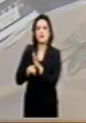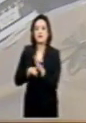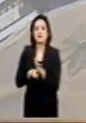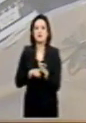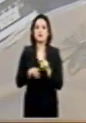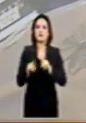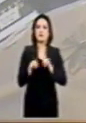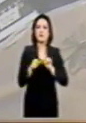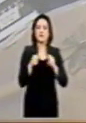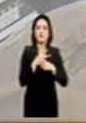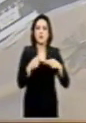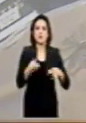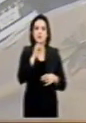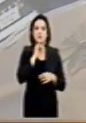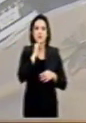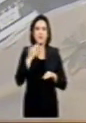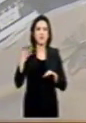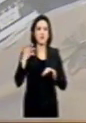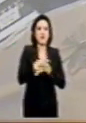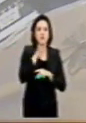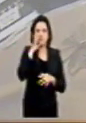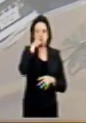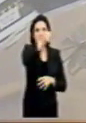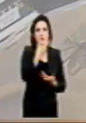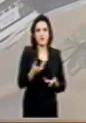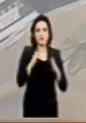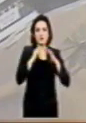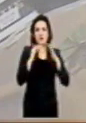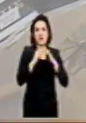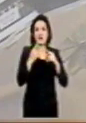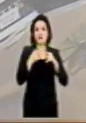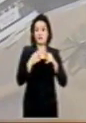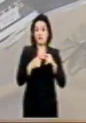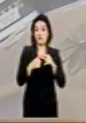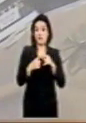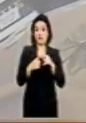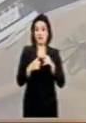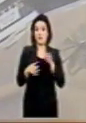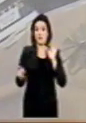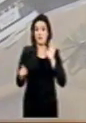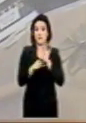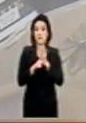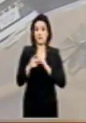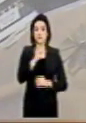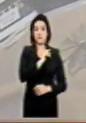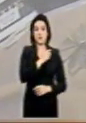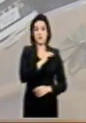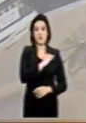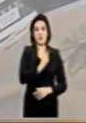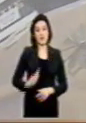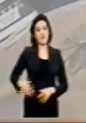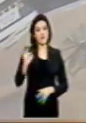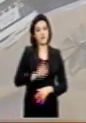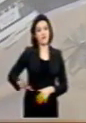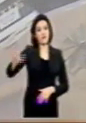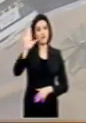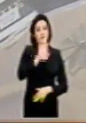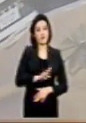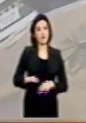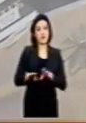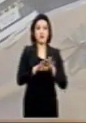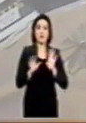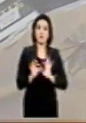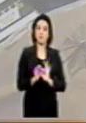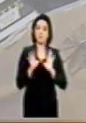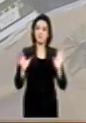como a invasão daquela casa pertencente a poder da União harmônico e independente. É